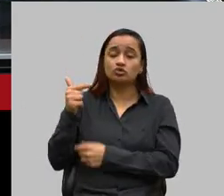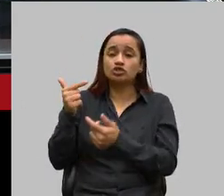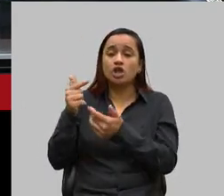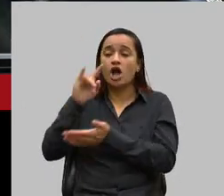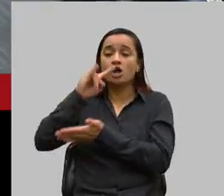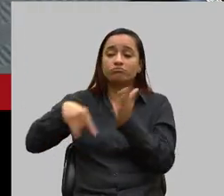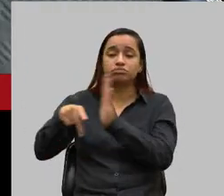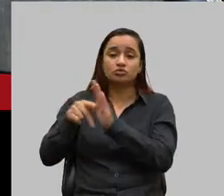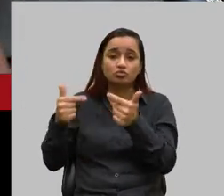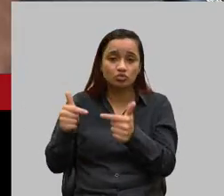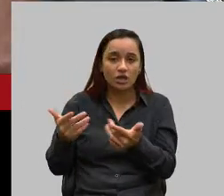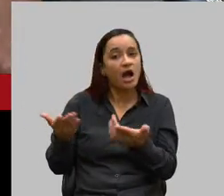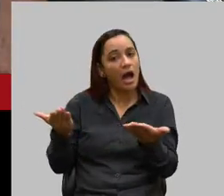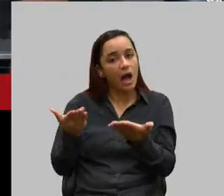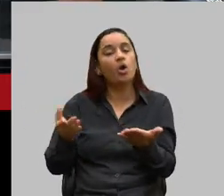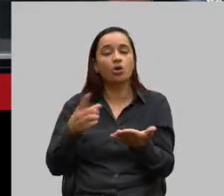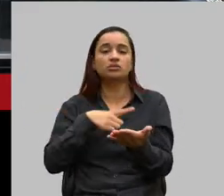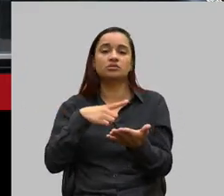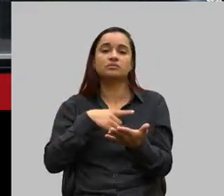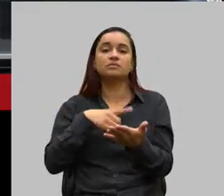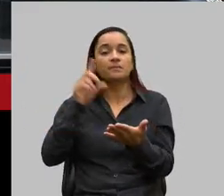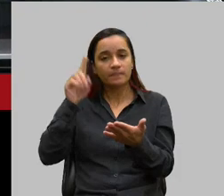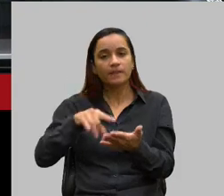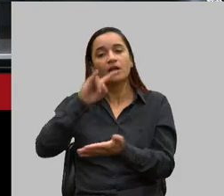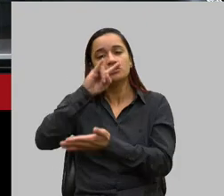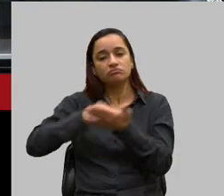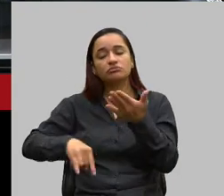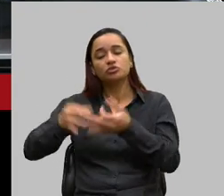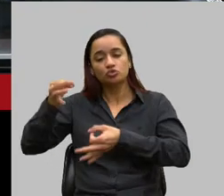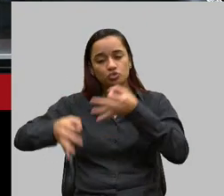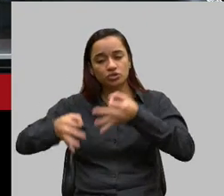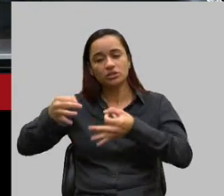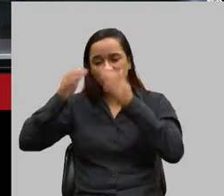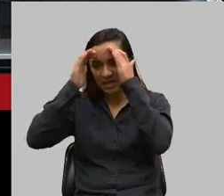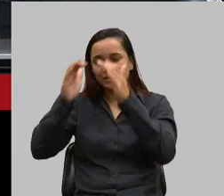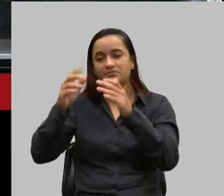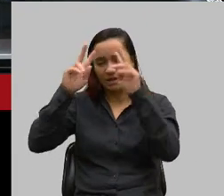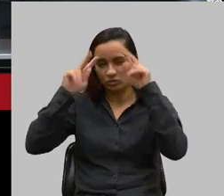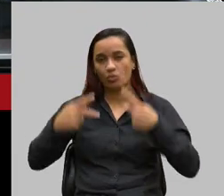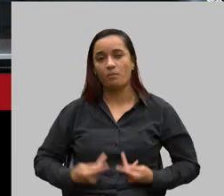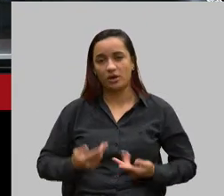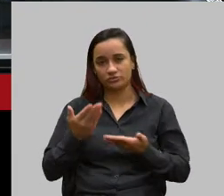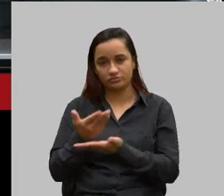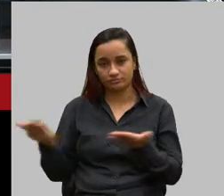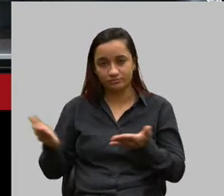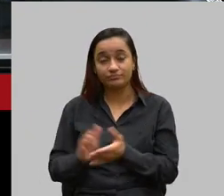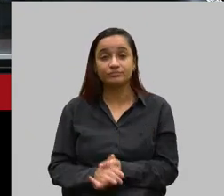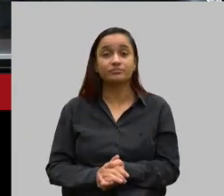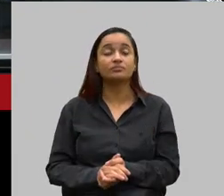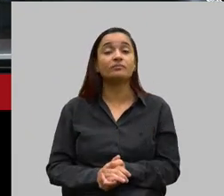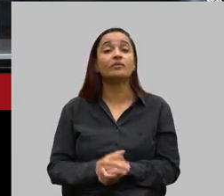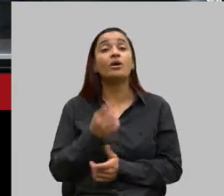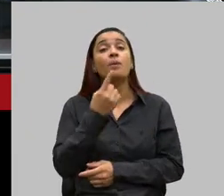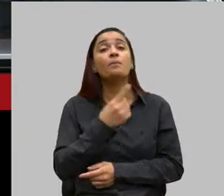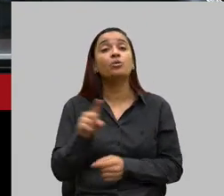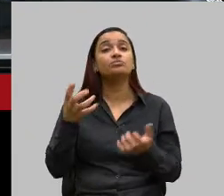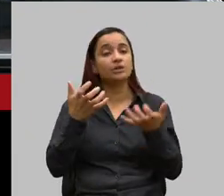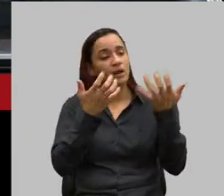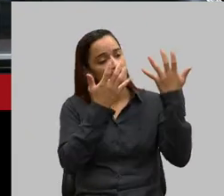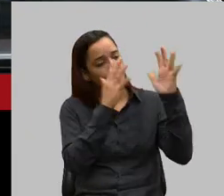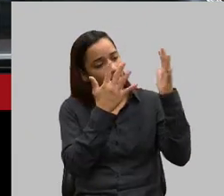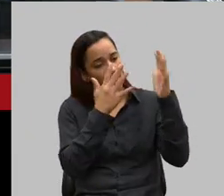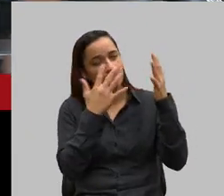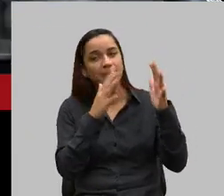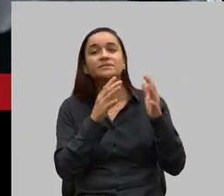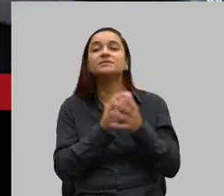é respeito principalmente pelo ser humano e por último secretário parabenizá-lo e você à frente de toda a sua equipe da